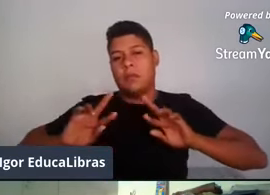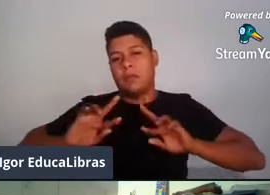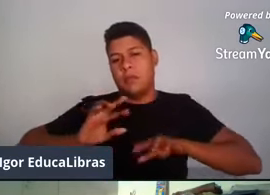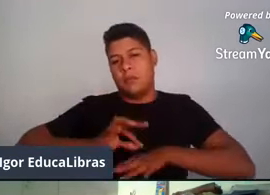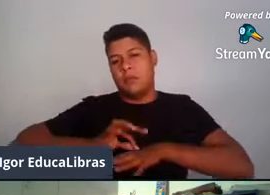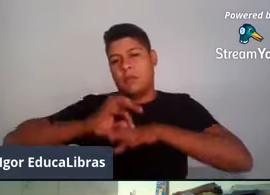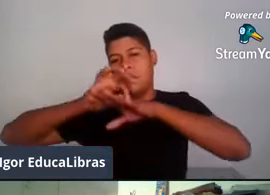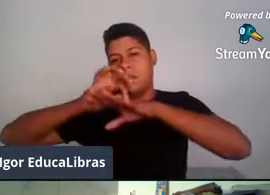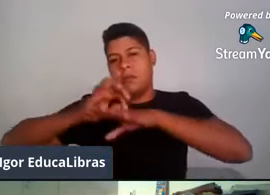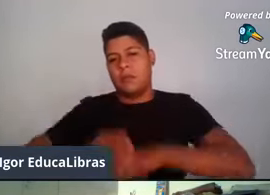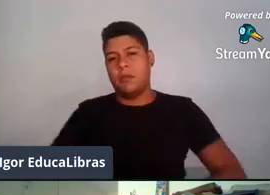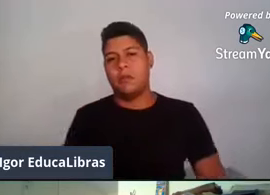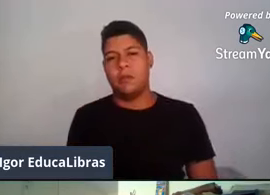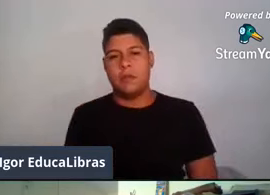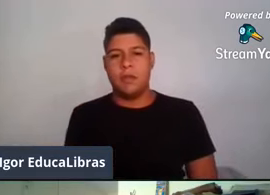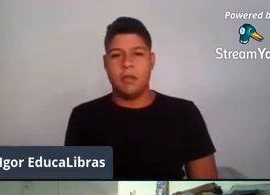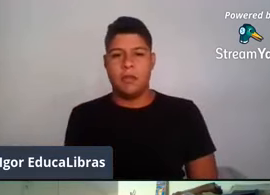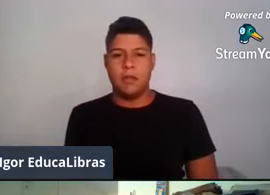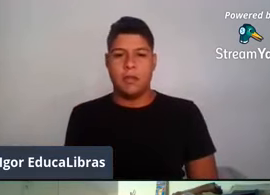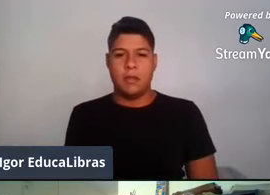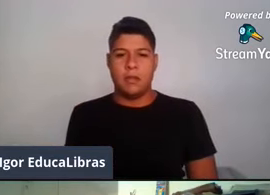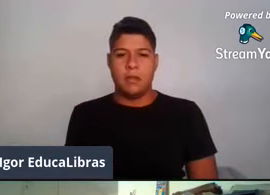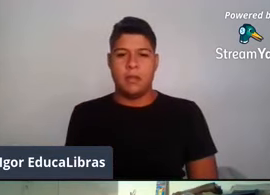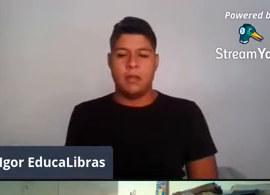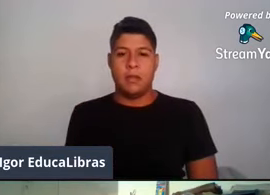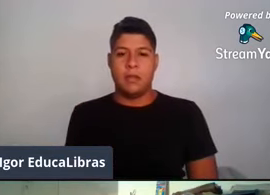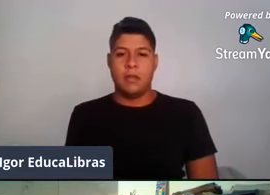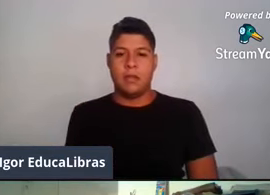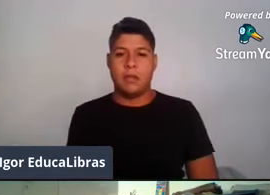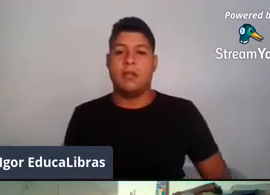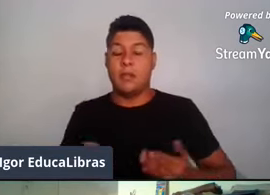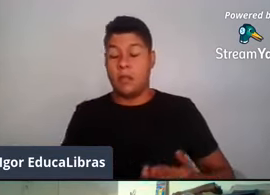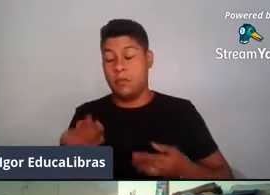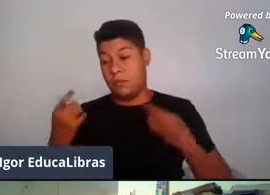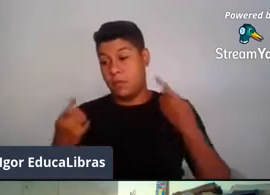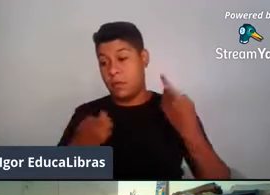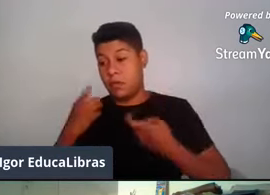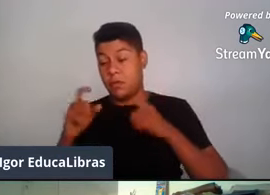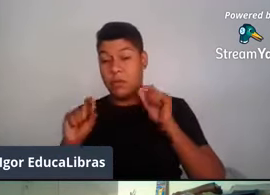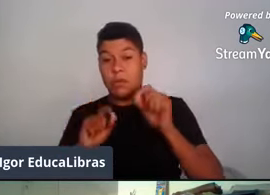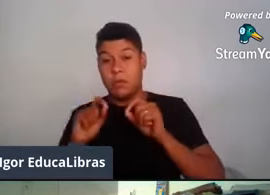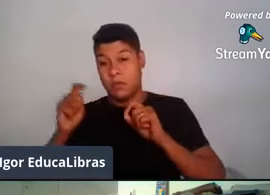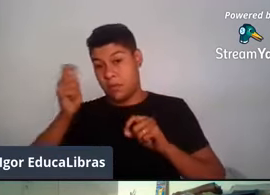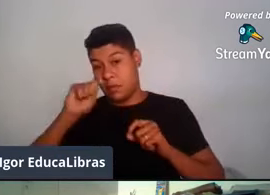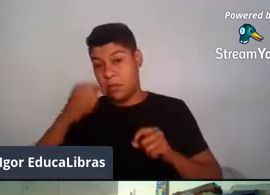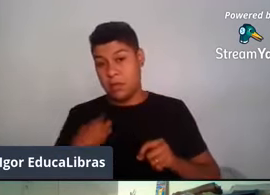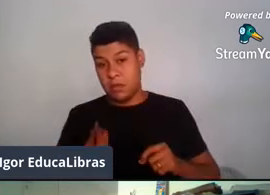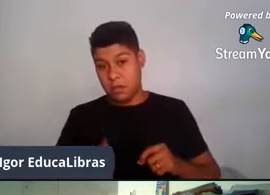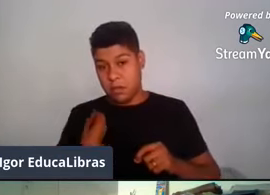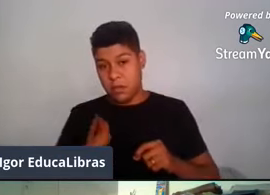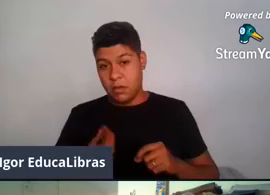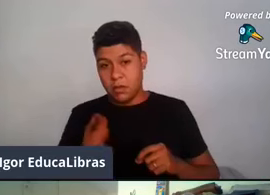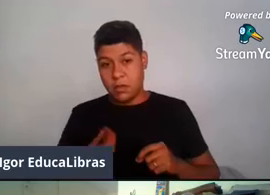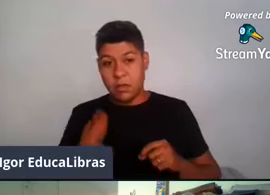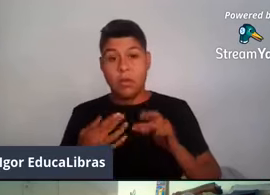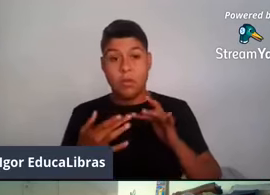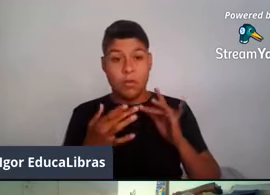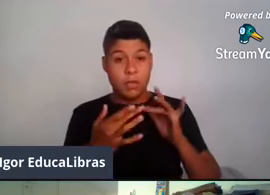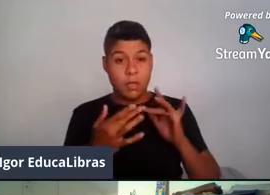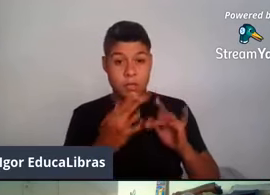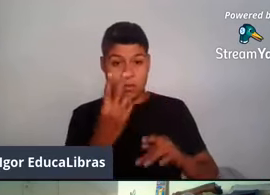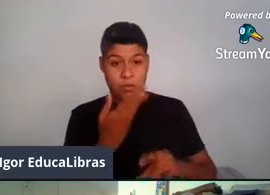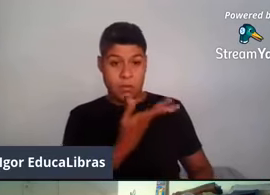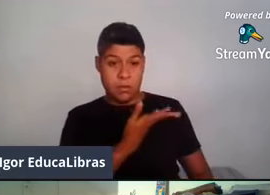isso. Não é? Então, me preocupa só, Cid, eu estou à disposição, você tem contato com 2